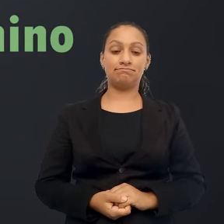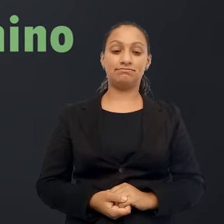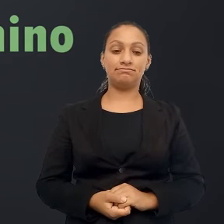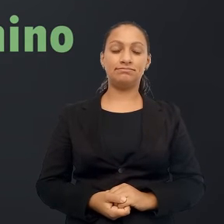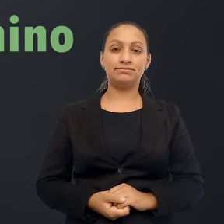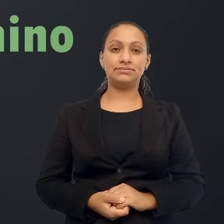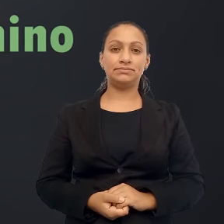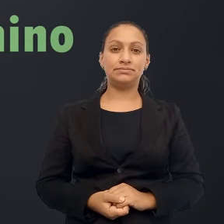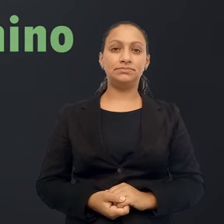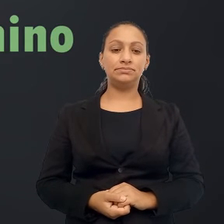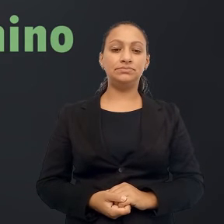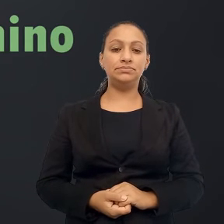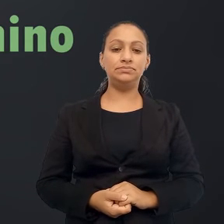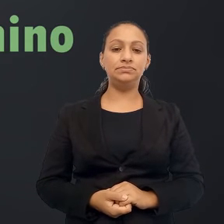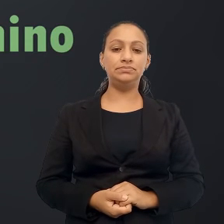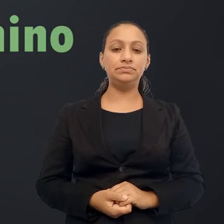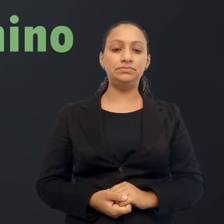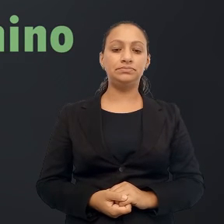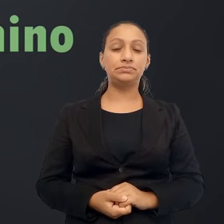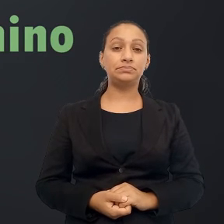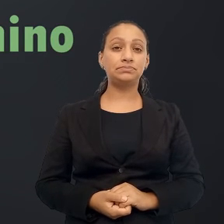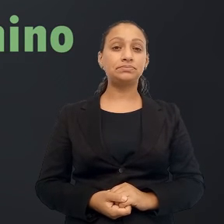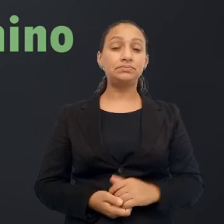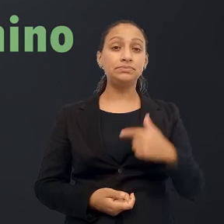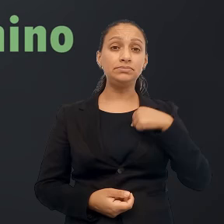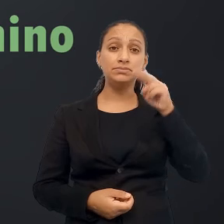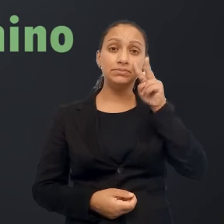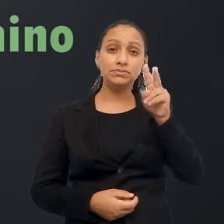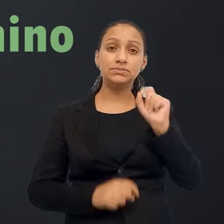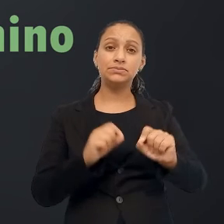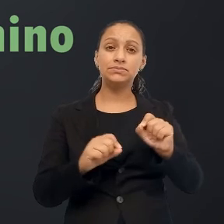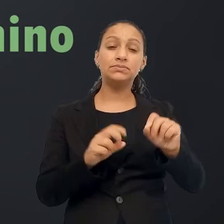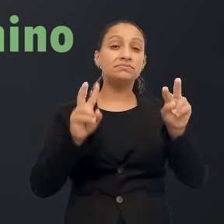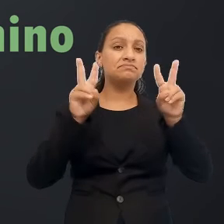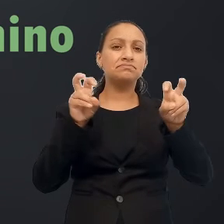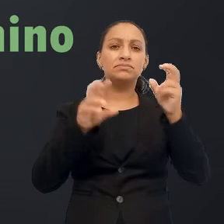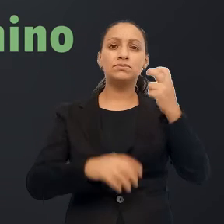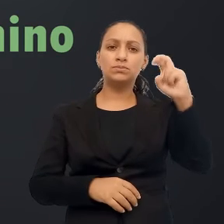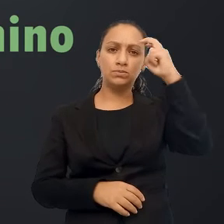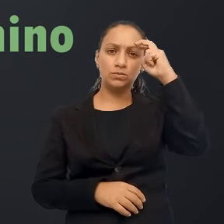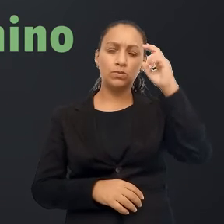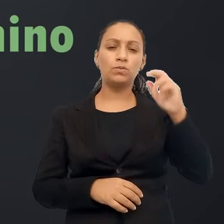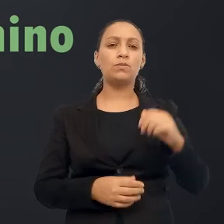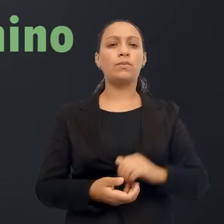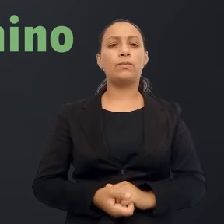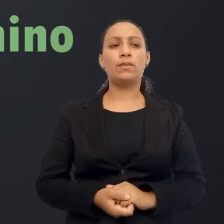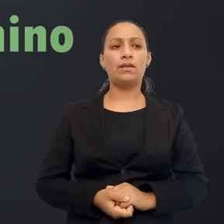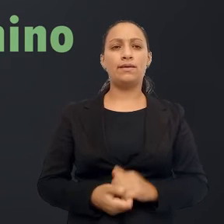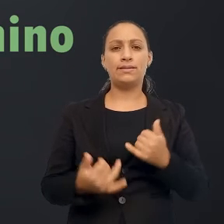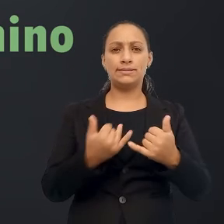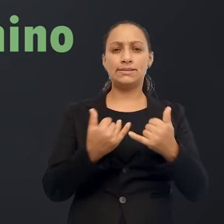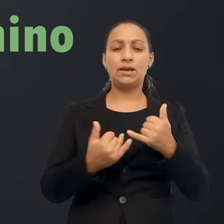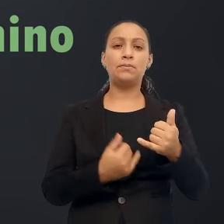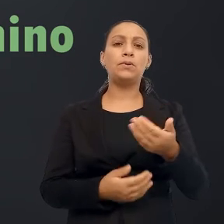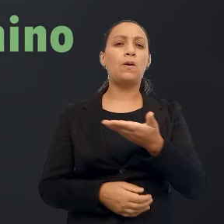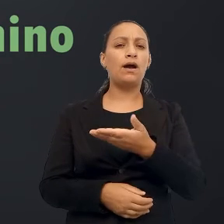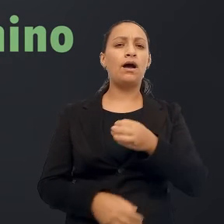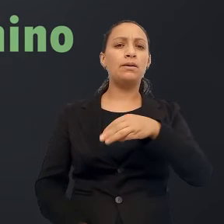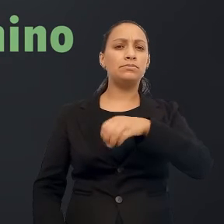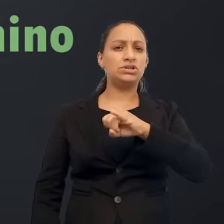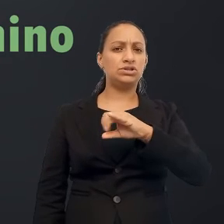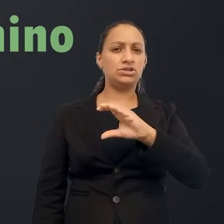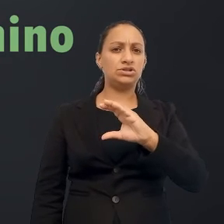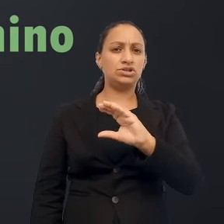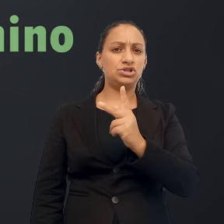essa, ao meu ver, assim, é muito essa questão de cultura. Quando a Michelle traz ali que isso tem que